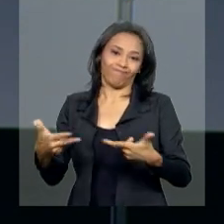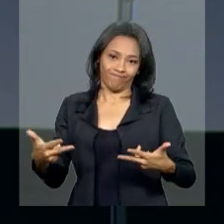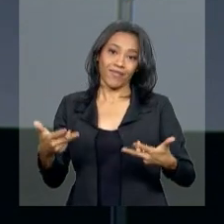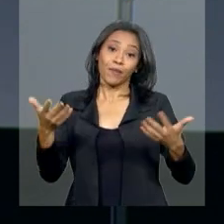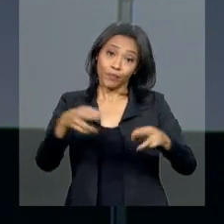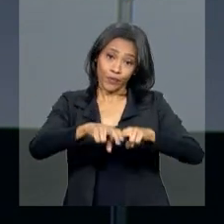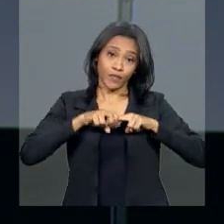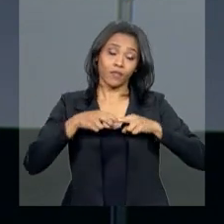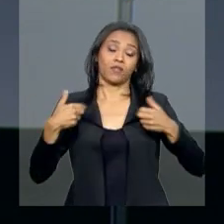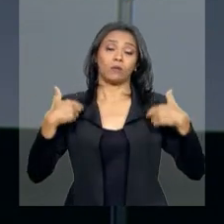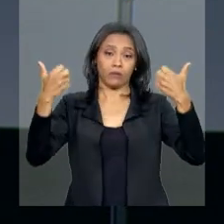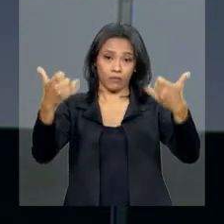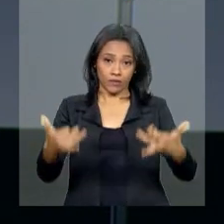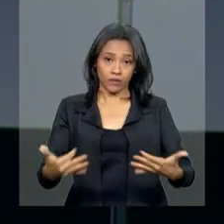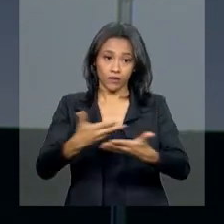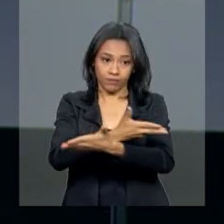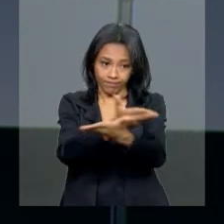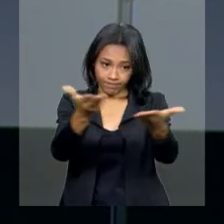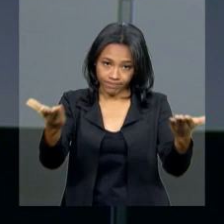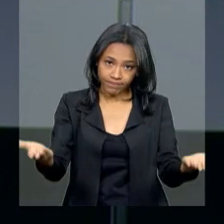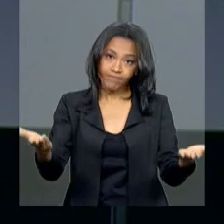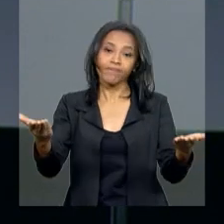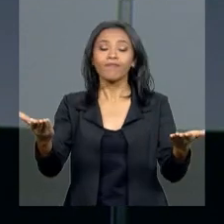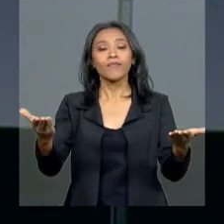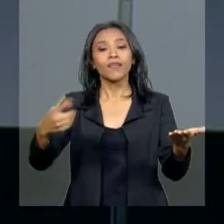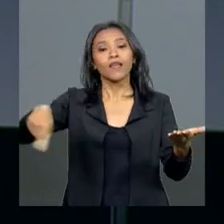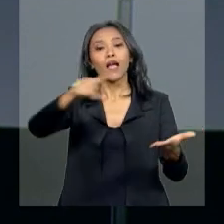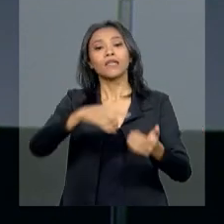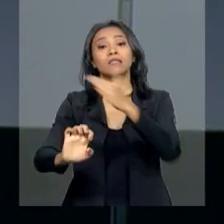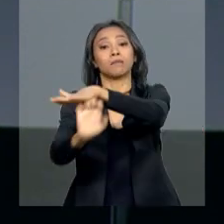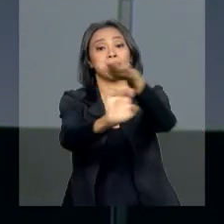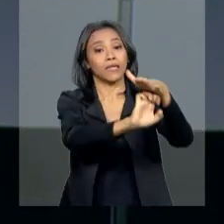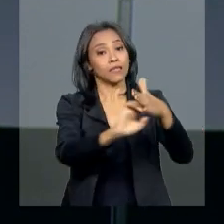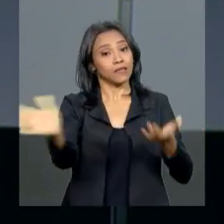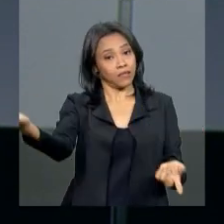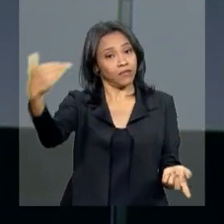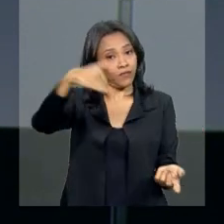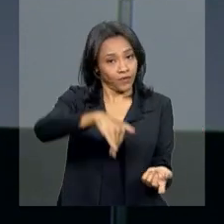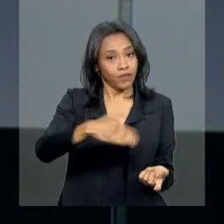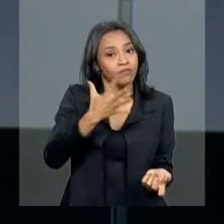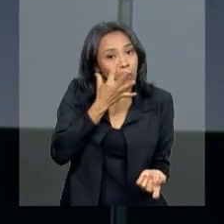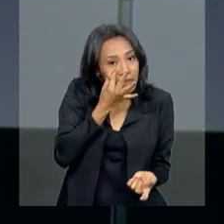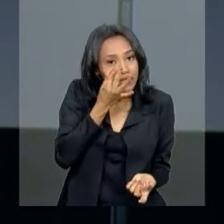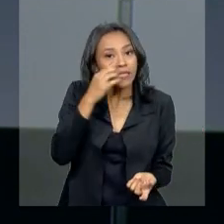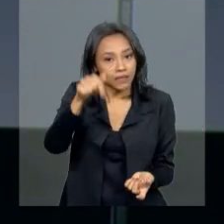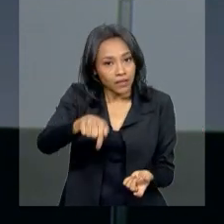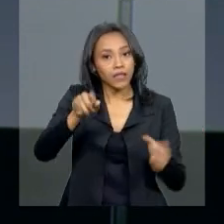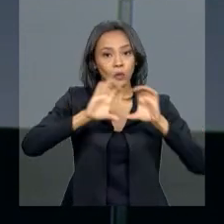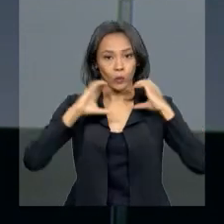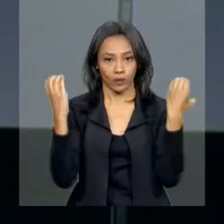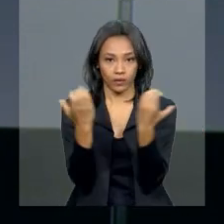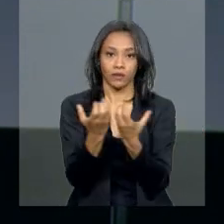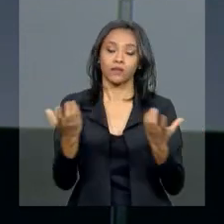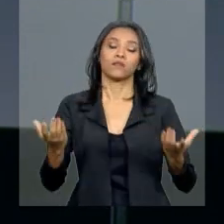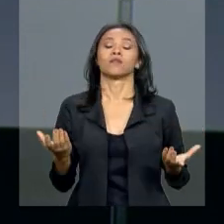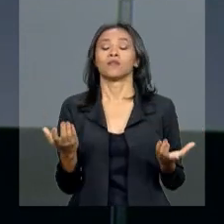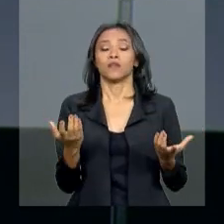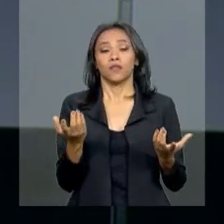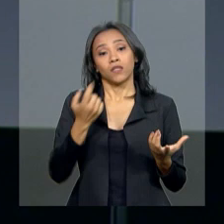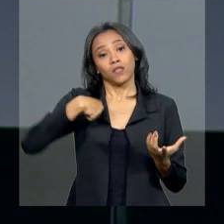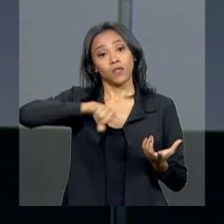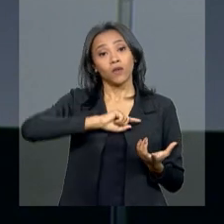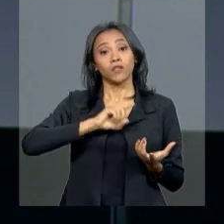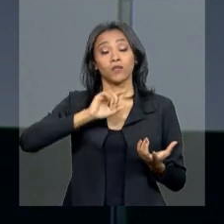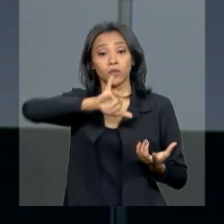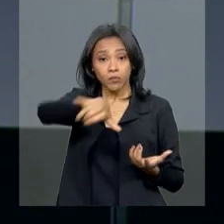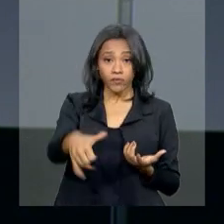dirijo especialmente àqueles investidores estrangeiros que eventualmente estejam aqui, que nós estamos conseguindo